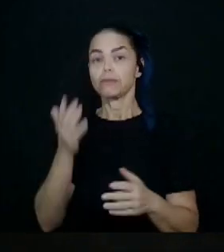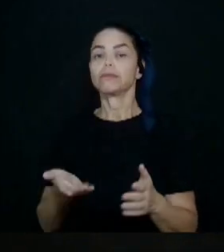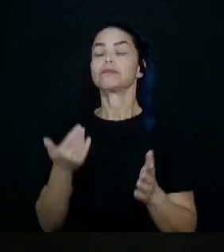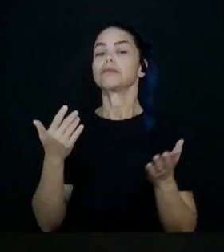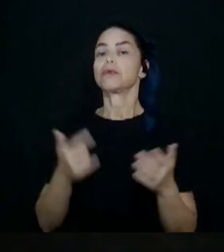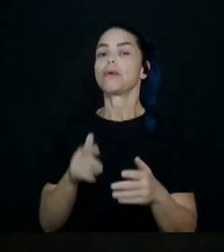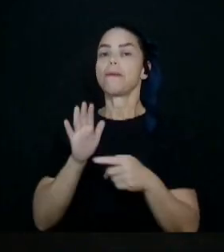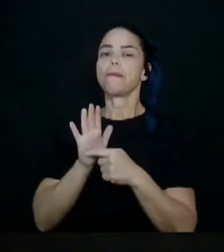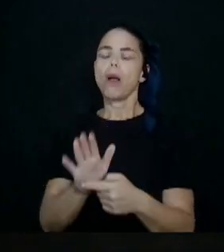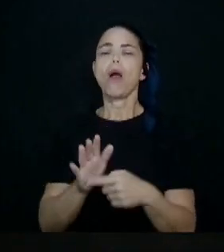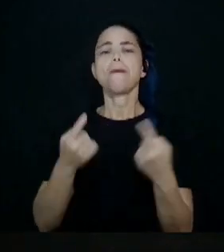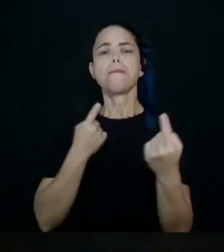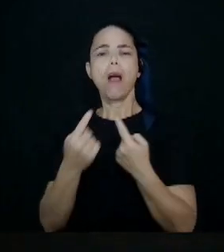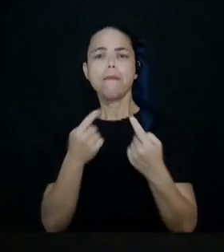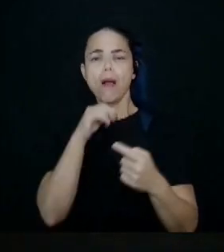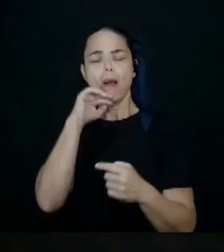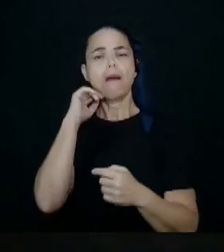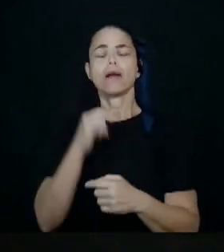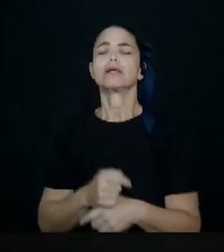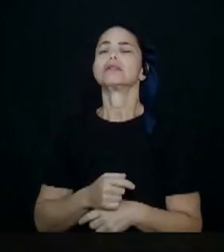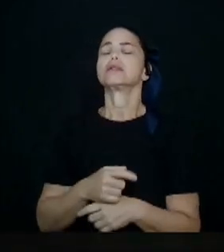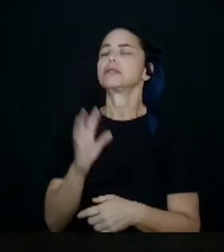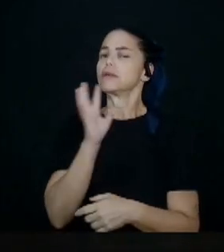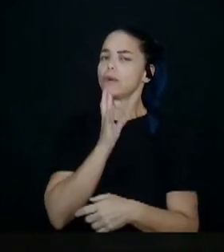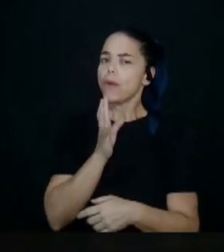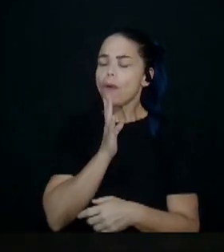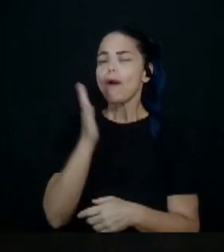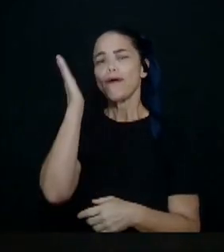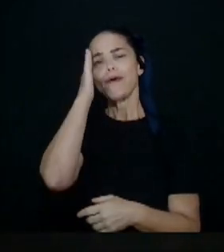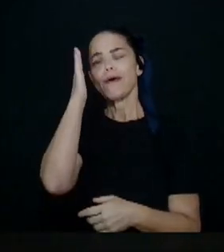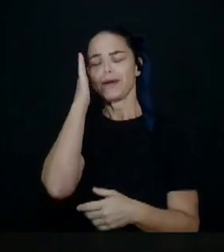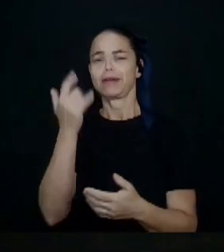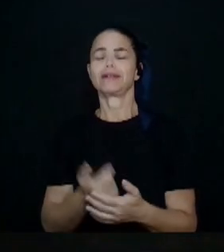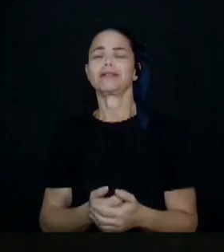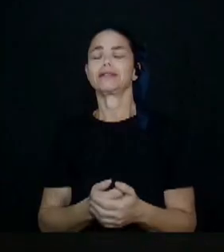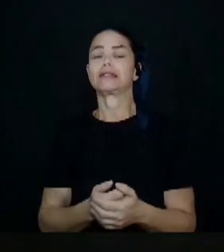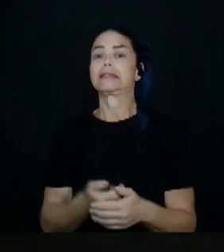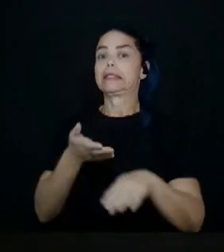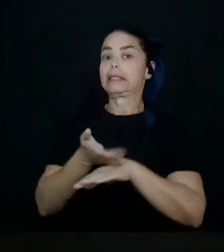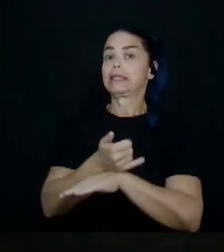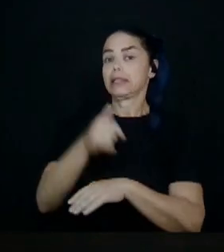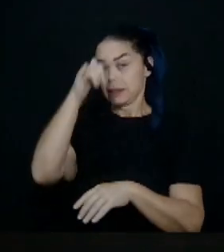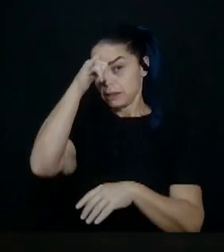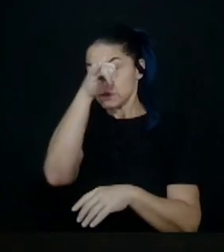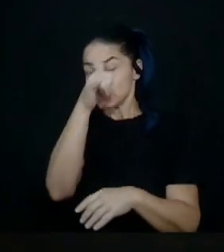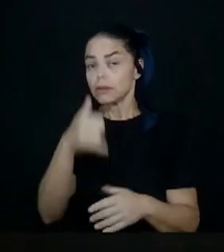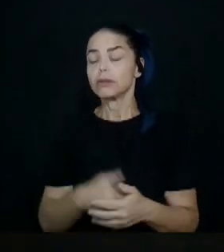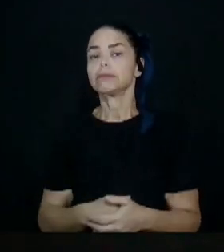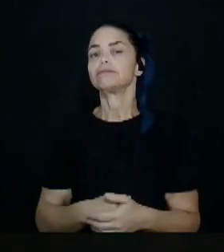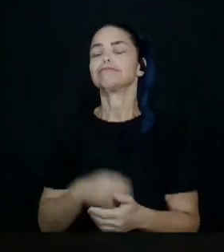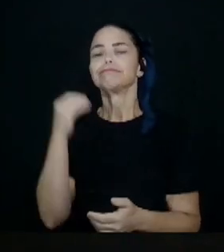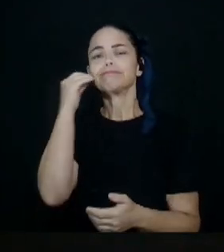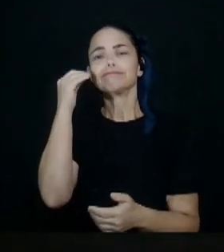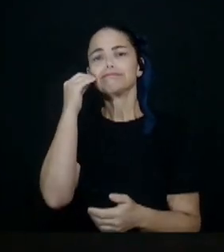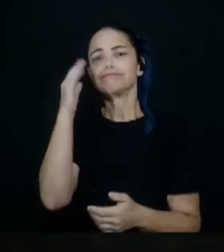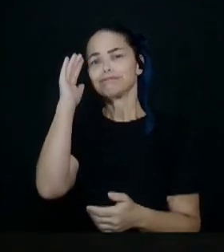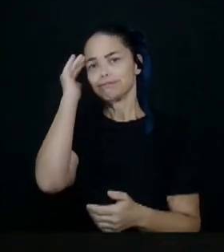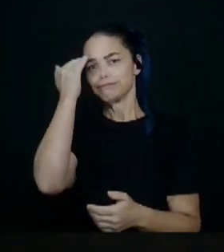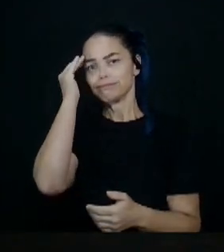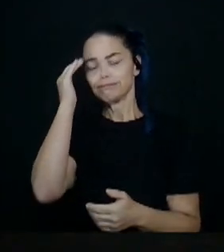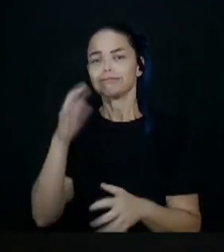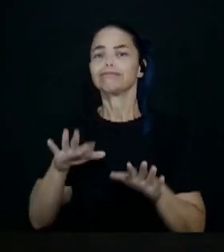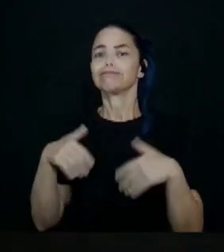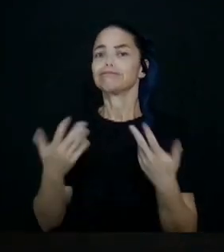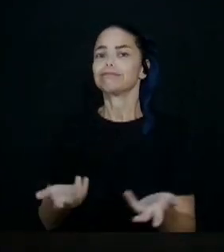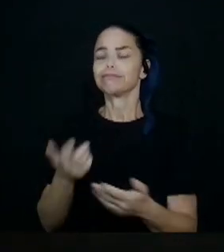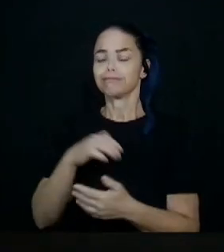debater o efeito pateta, conhecer, entender e se precaver, né? Ter a precaução e tentar entender quando isso acontece com a gente, como é